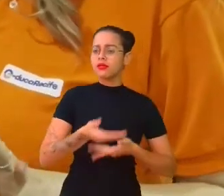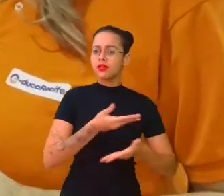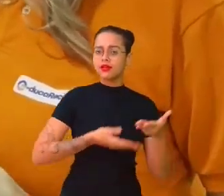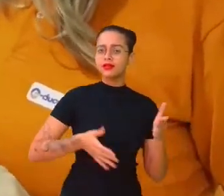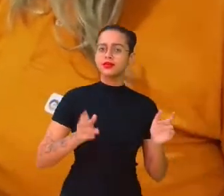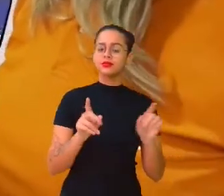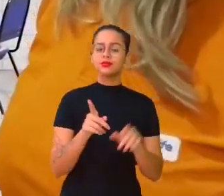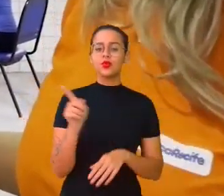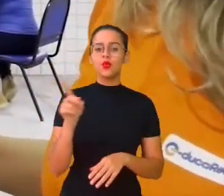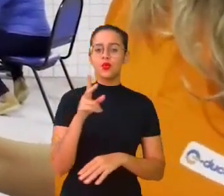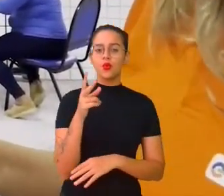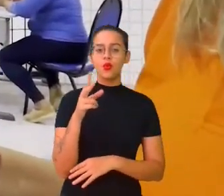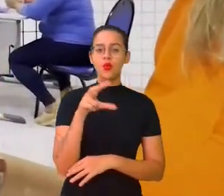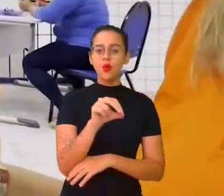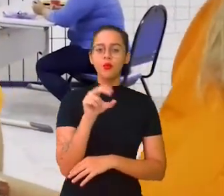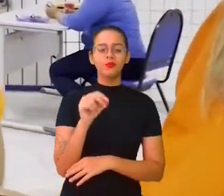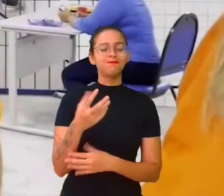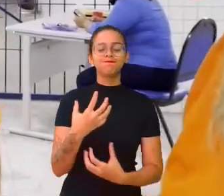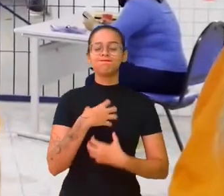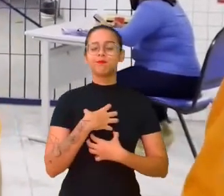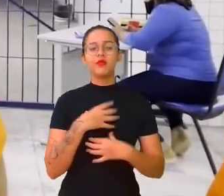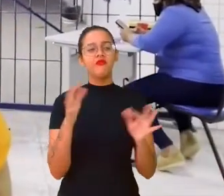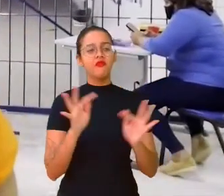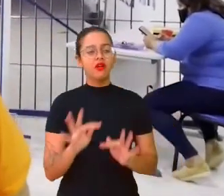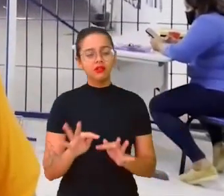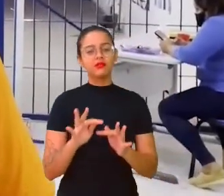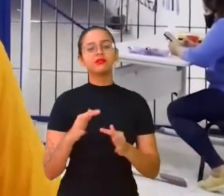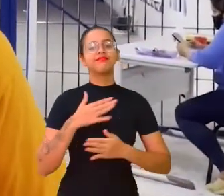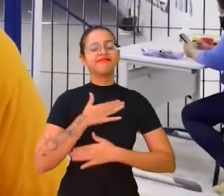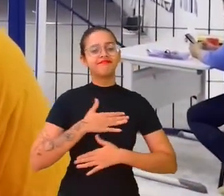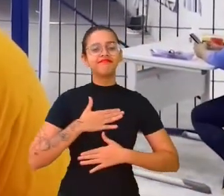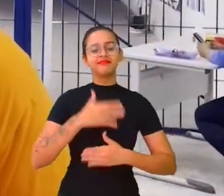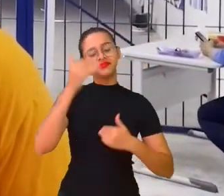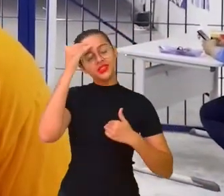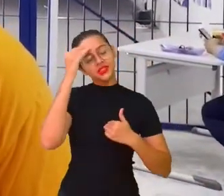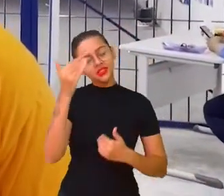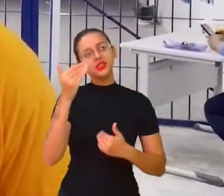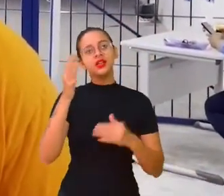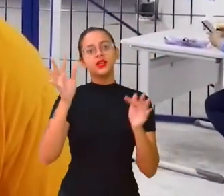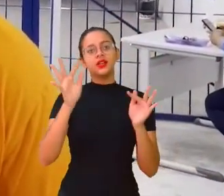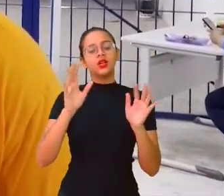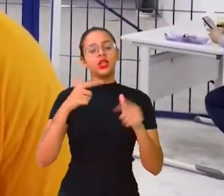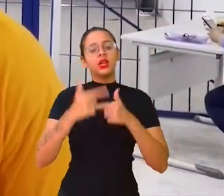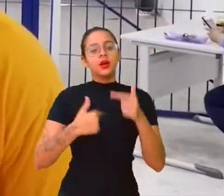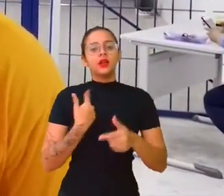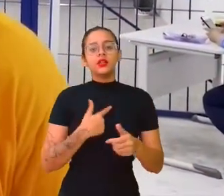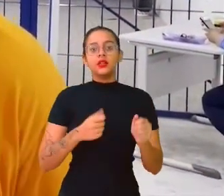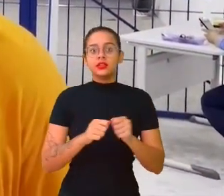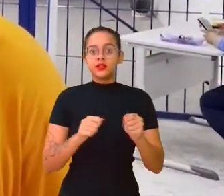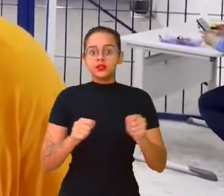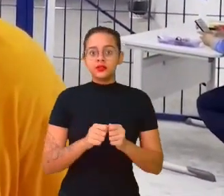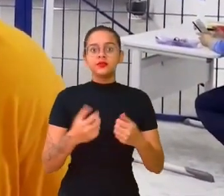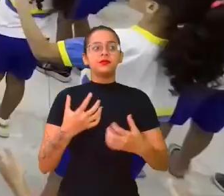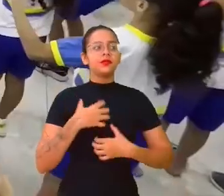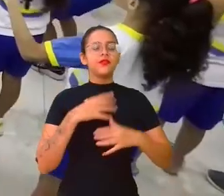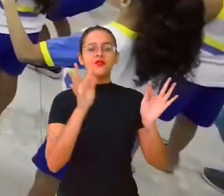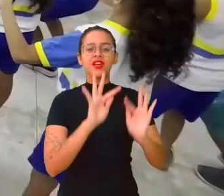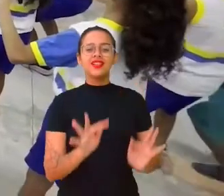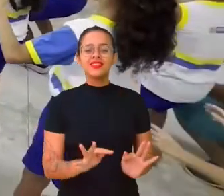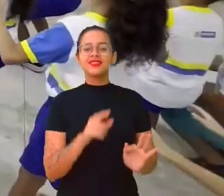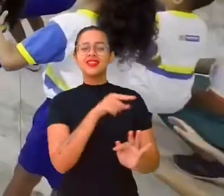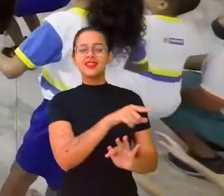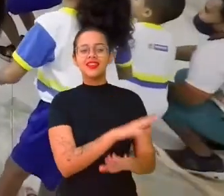Nau? É muito gratificante ver que o trabalho que a gente está fazendo está sendo retribuído com a felicidade das